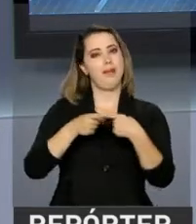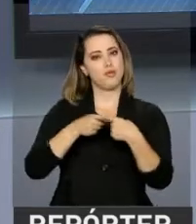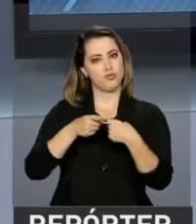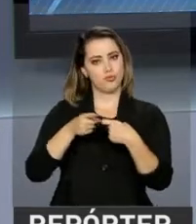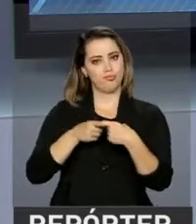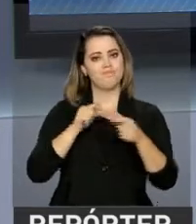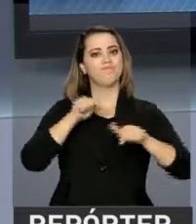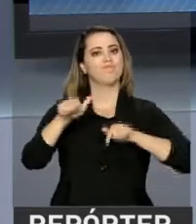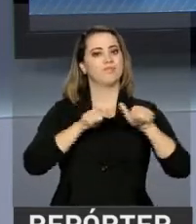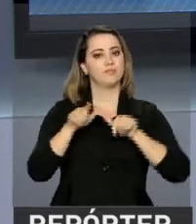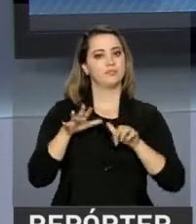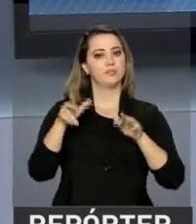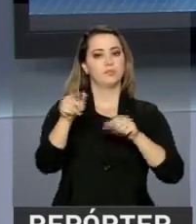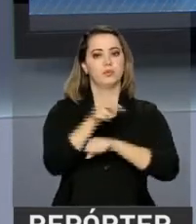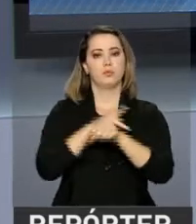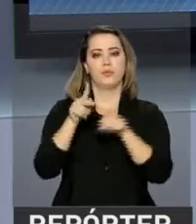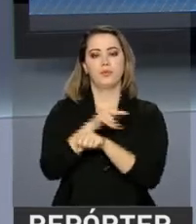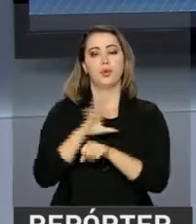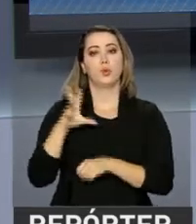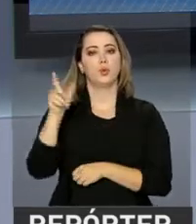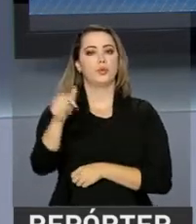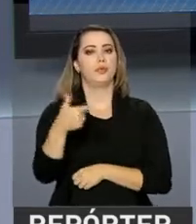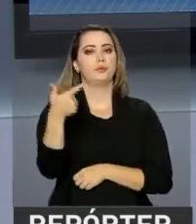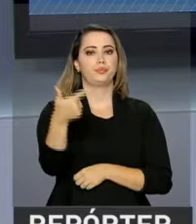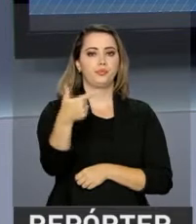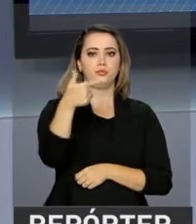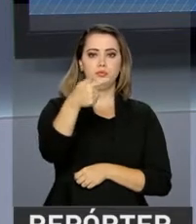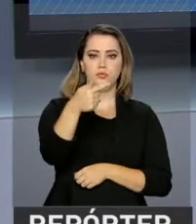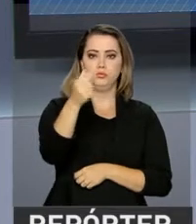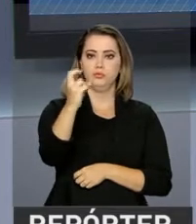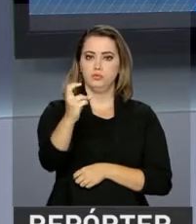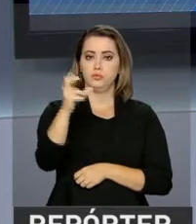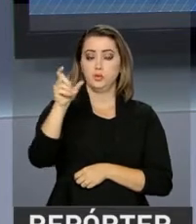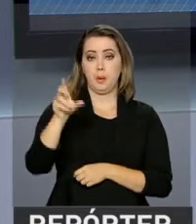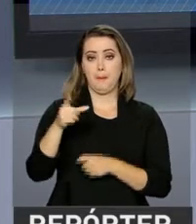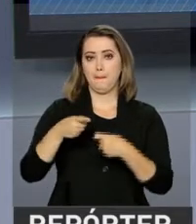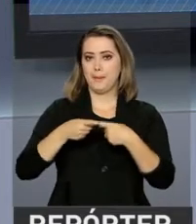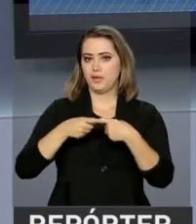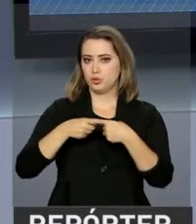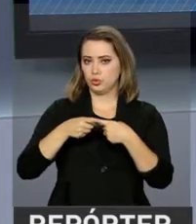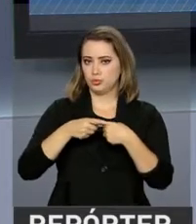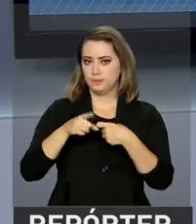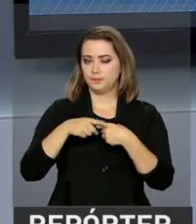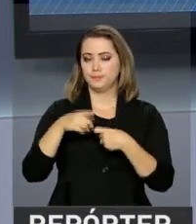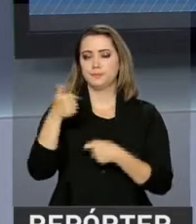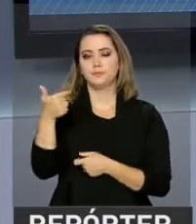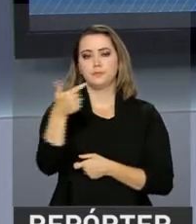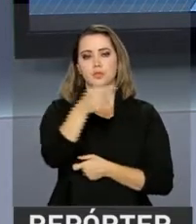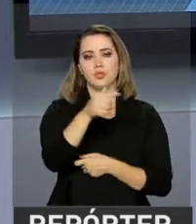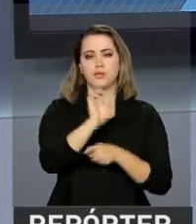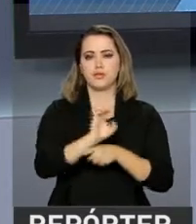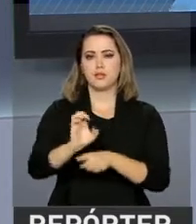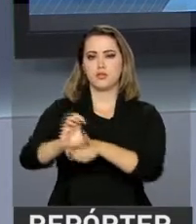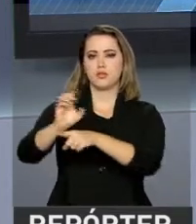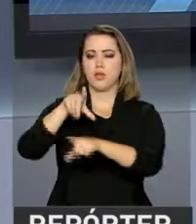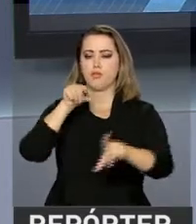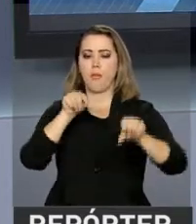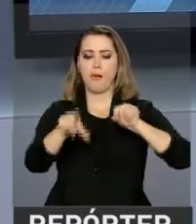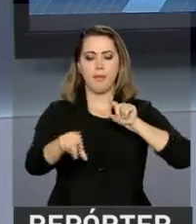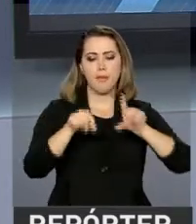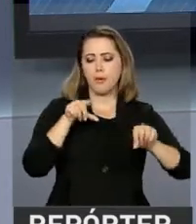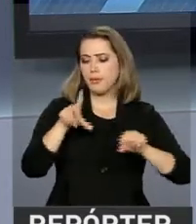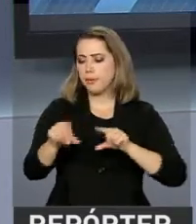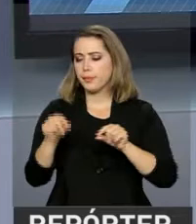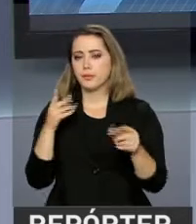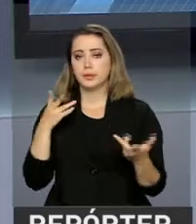o país. No total, foram selecionados 275 médicos para atenderem em 17 estados. O programa